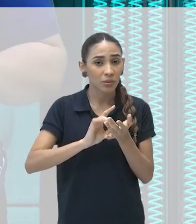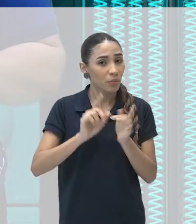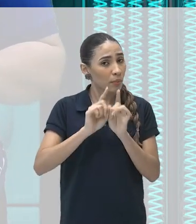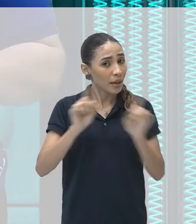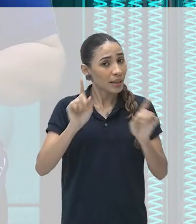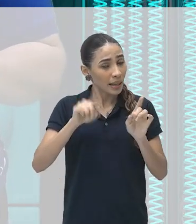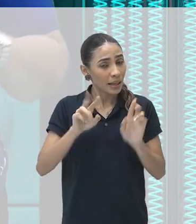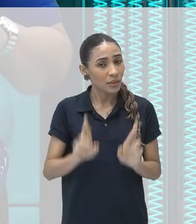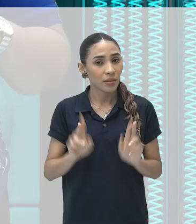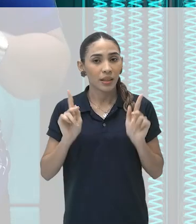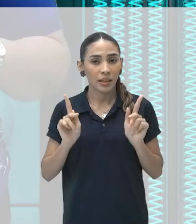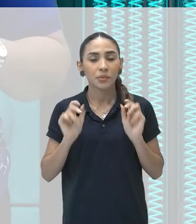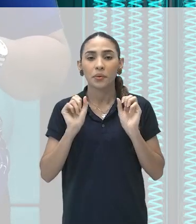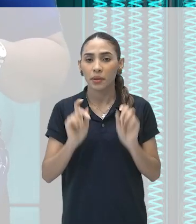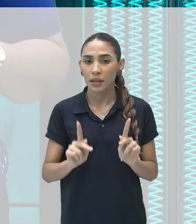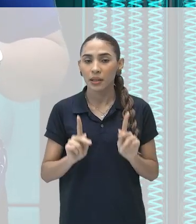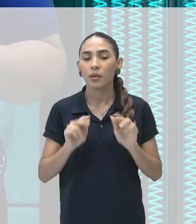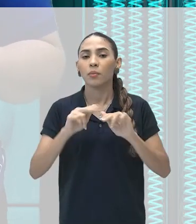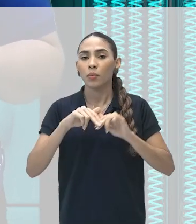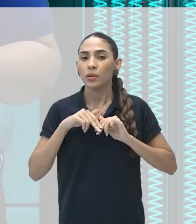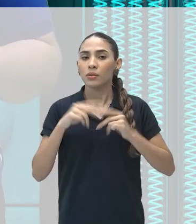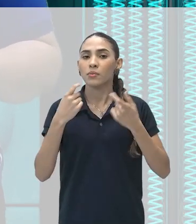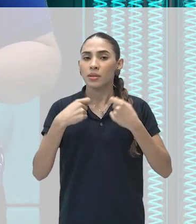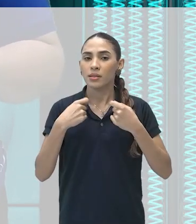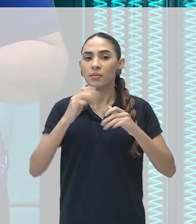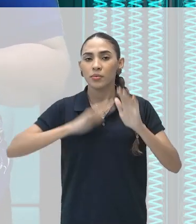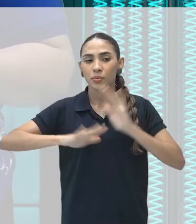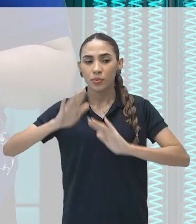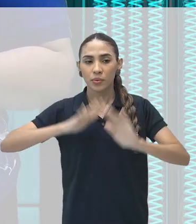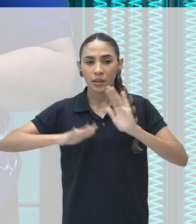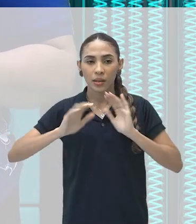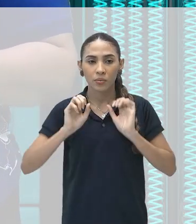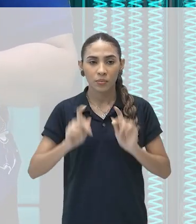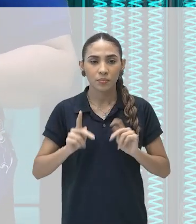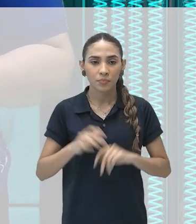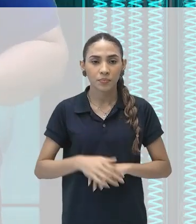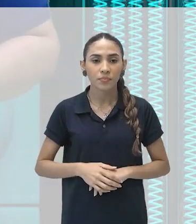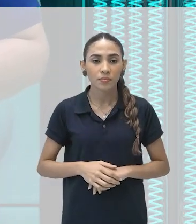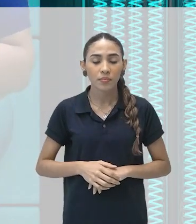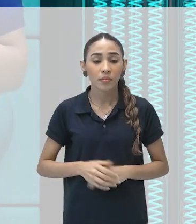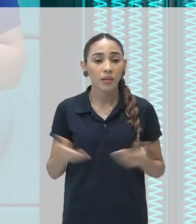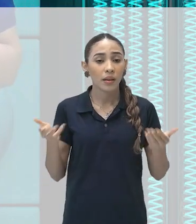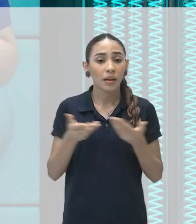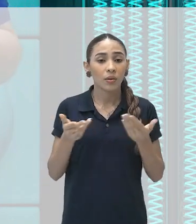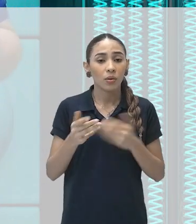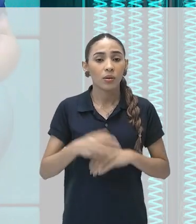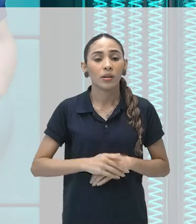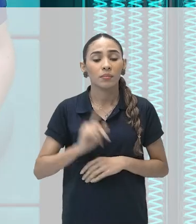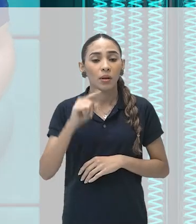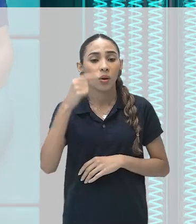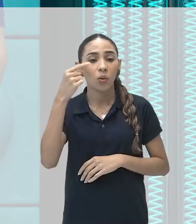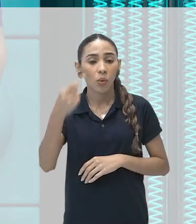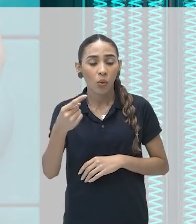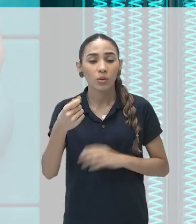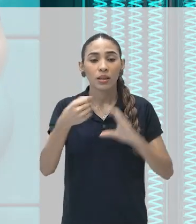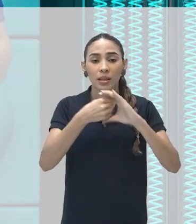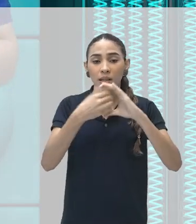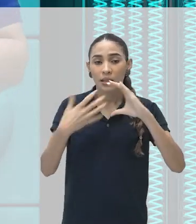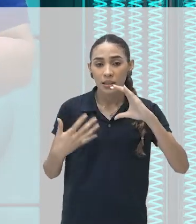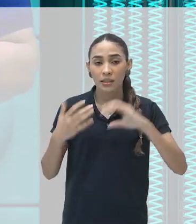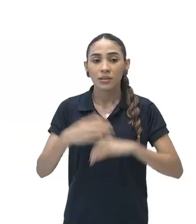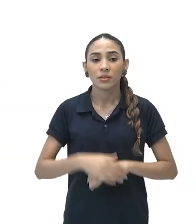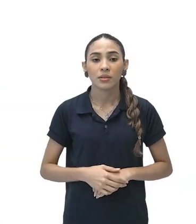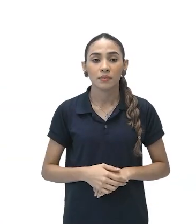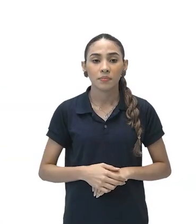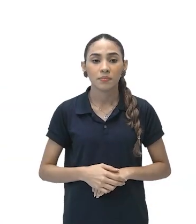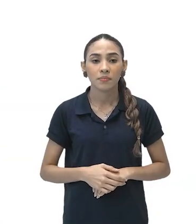é bem assim, tá bom? Por isso, temos que ter cuidado com essas questões. Agora, vamos a seguir a uma outra característica,